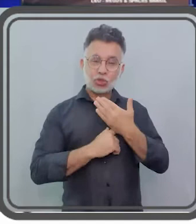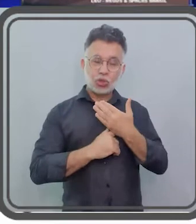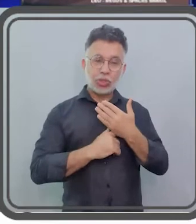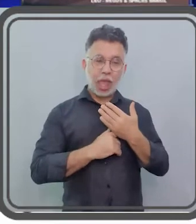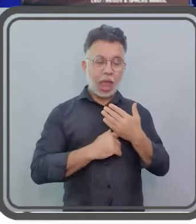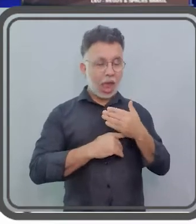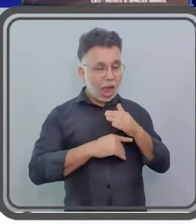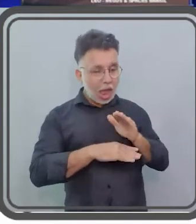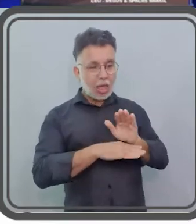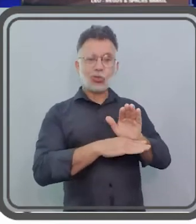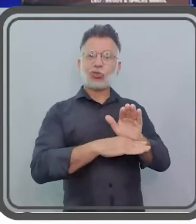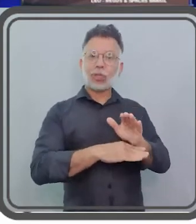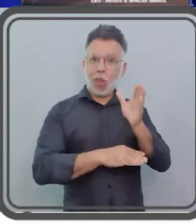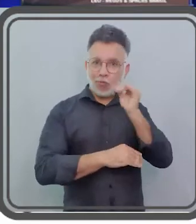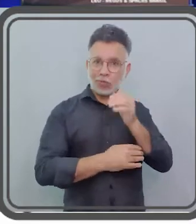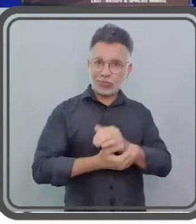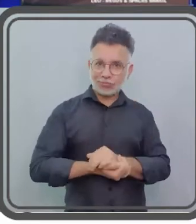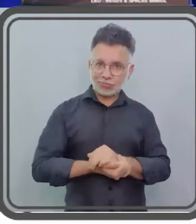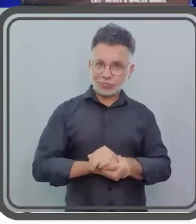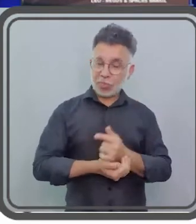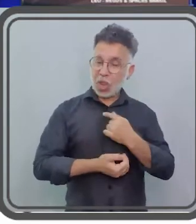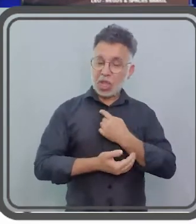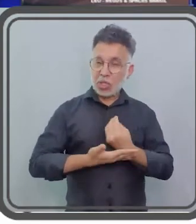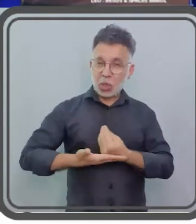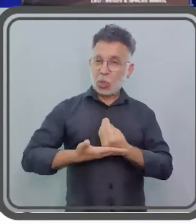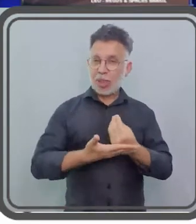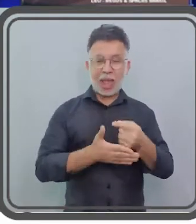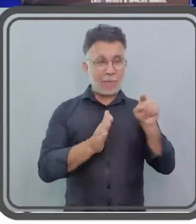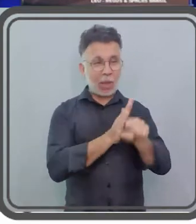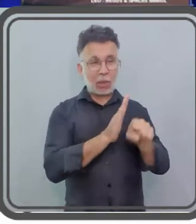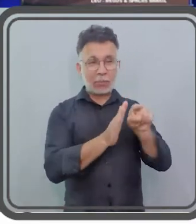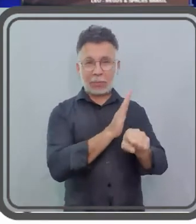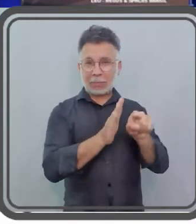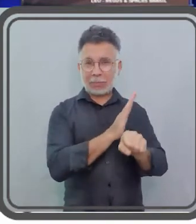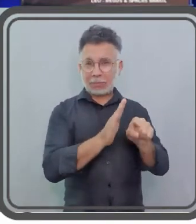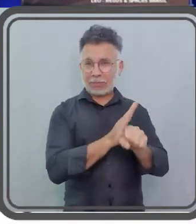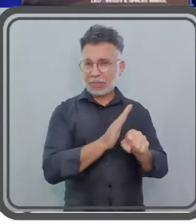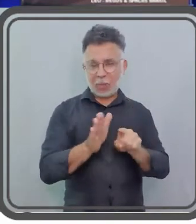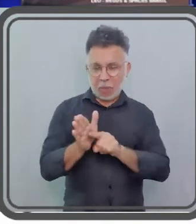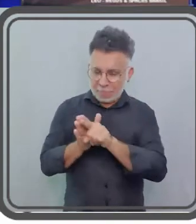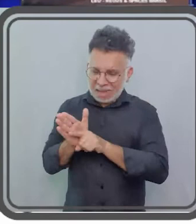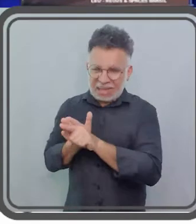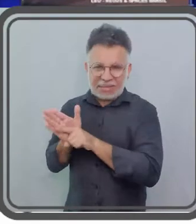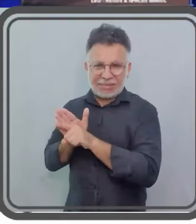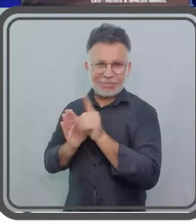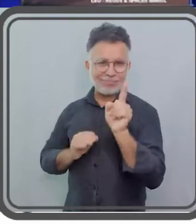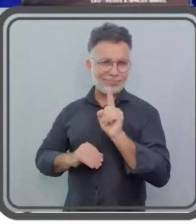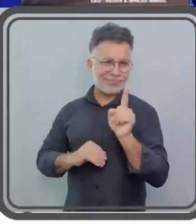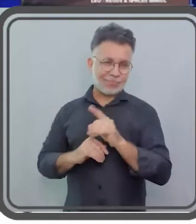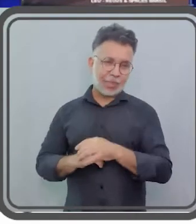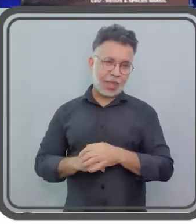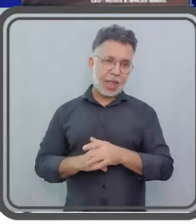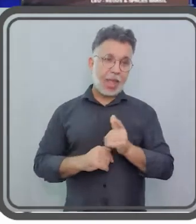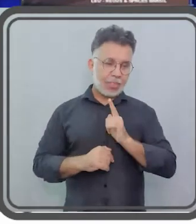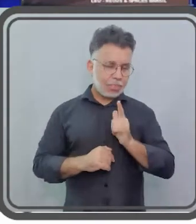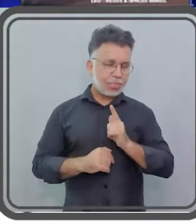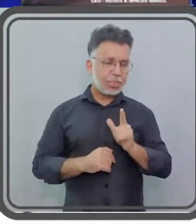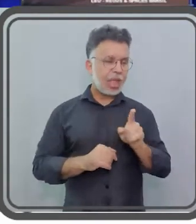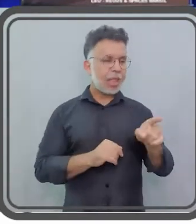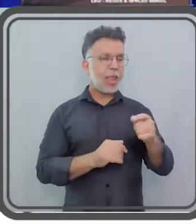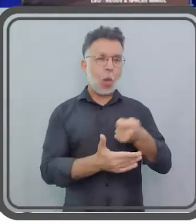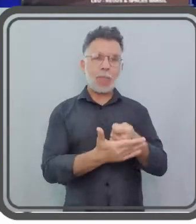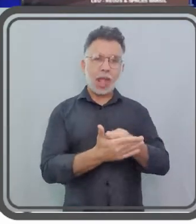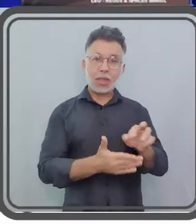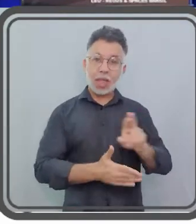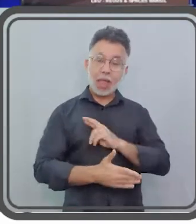do funcionário. Não é, a gente não traz um questionário como aquelas pesquisas de clima organizacional que o funcionário tem que responder. A